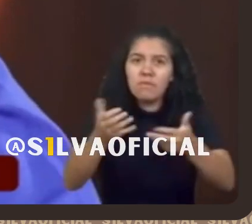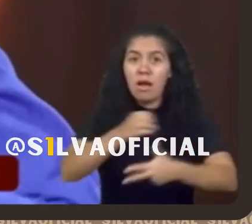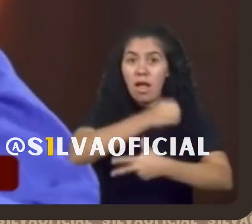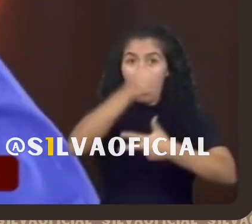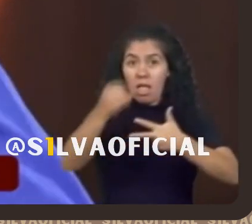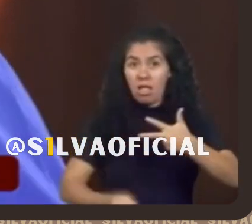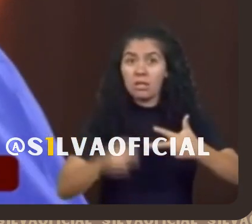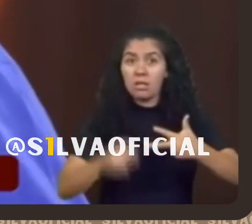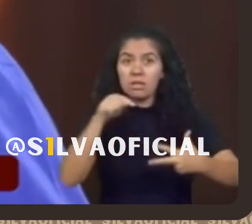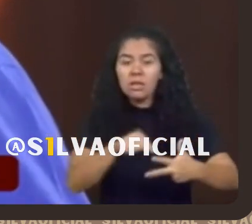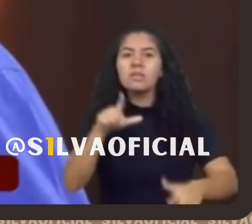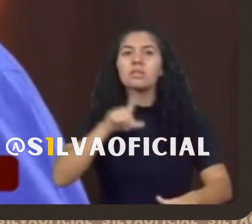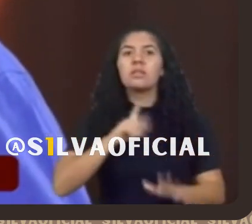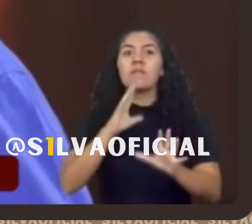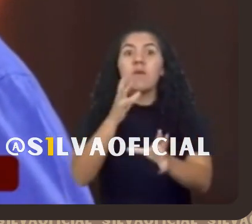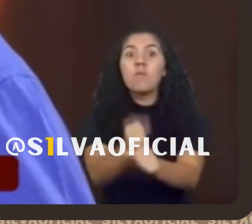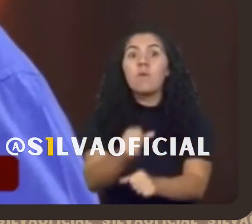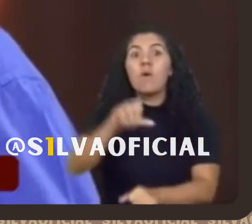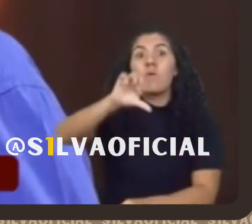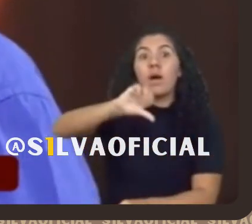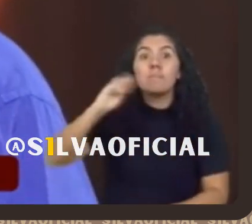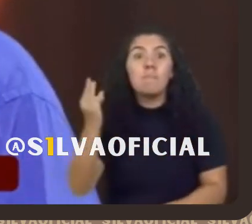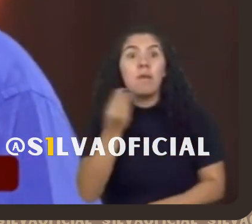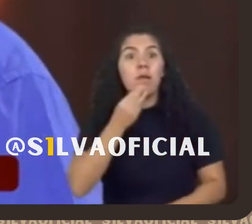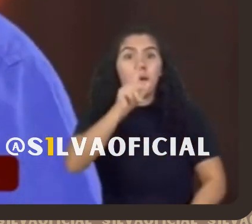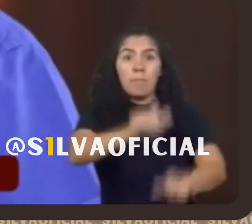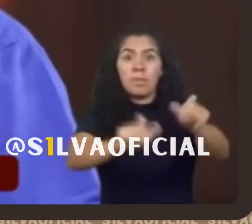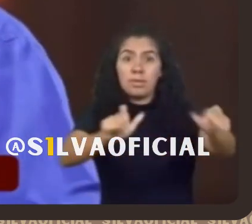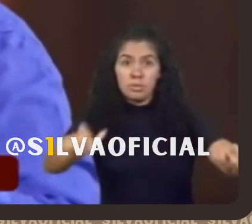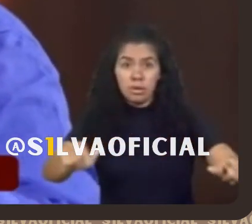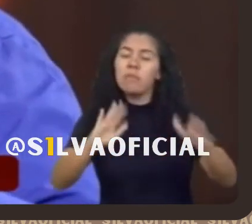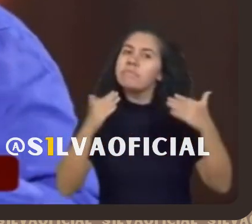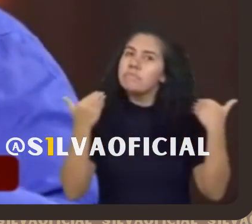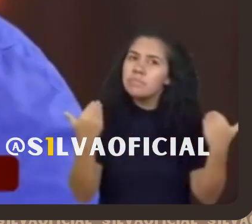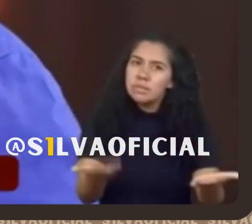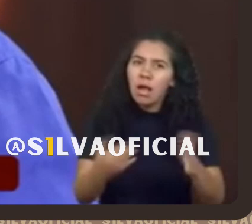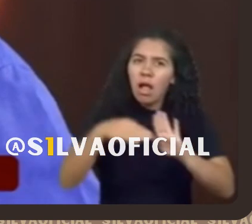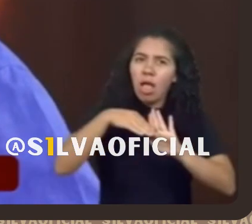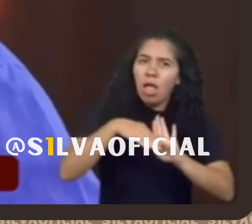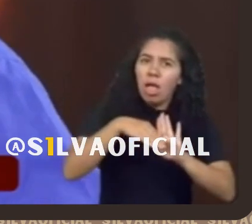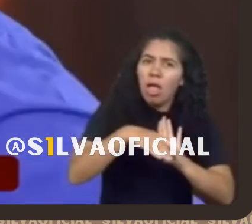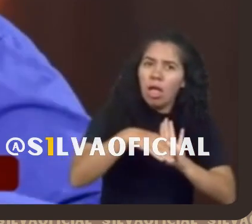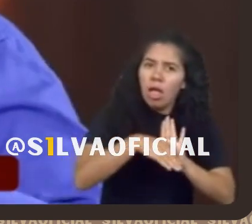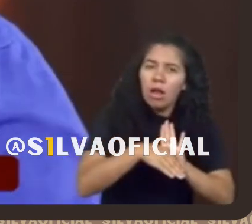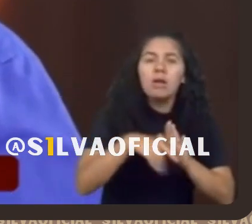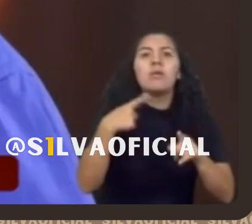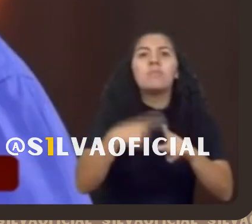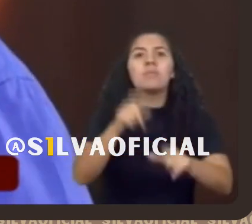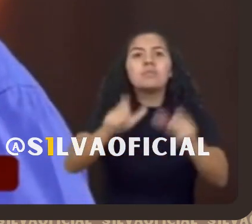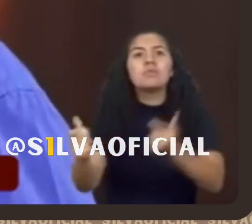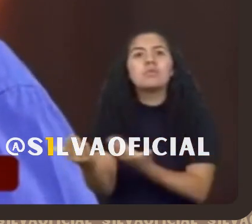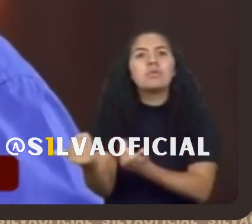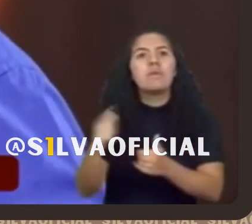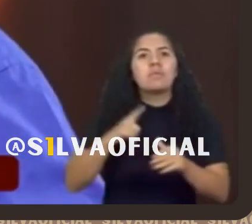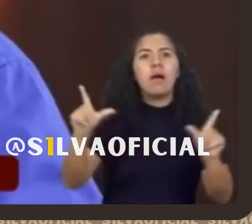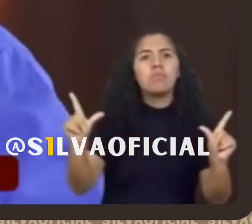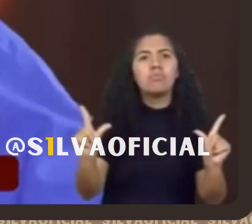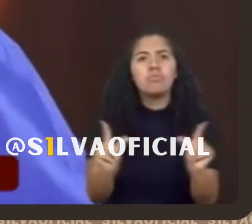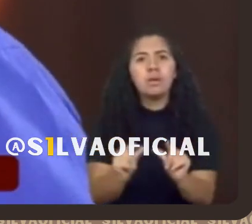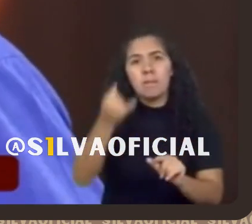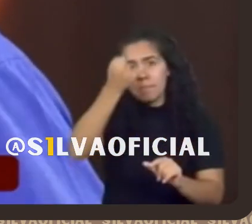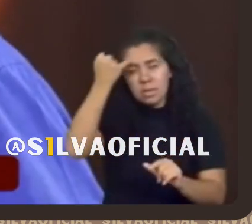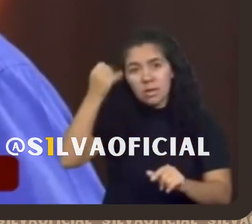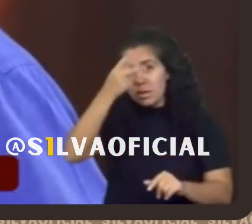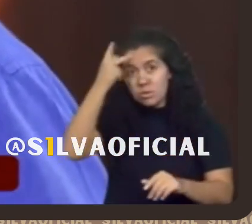quase 9 milhões de pessoas então ele tá caindo porque tá caindo a juventude brasileira também as pessoas estão ficando mais velha mas